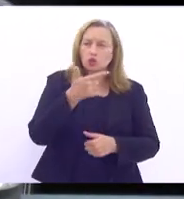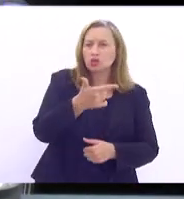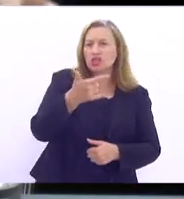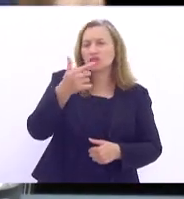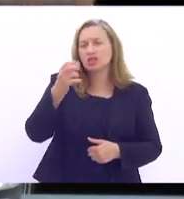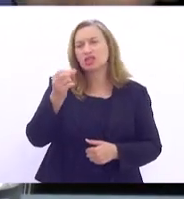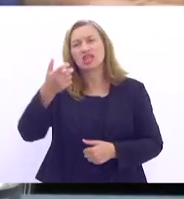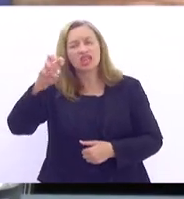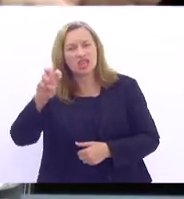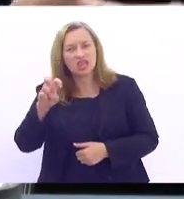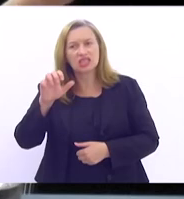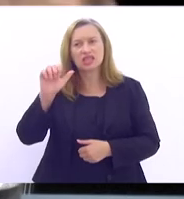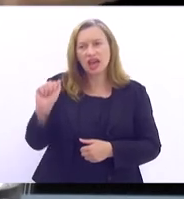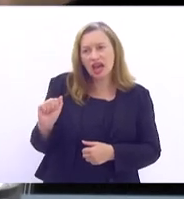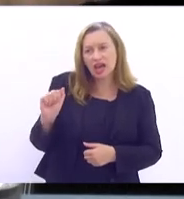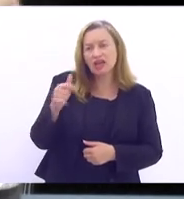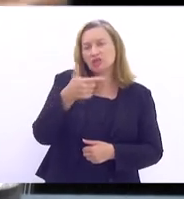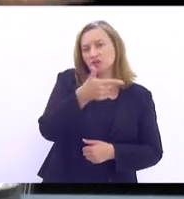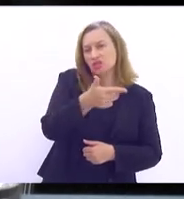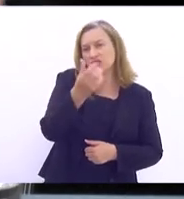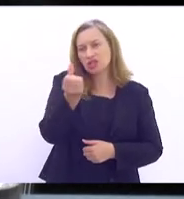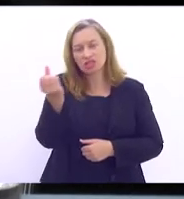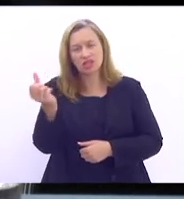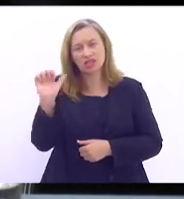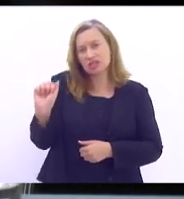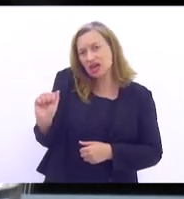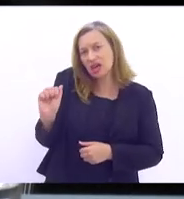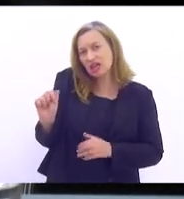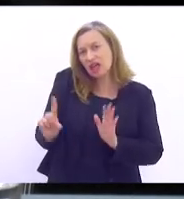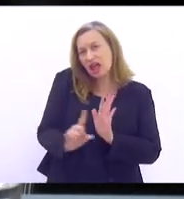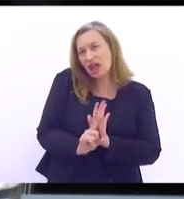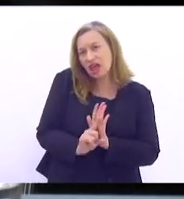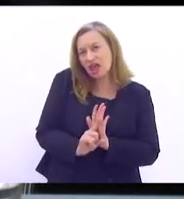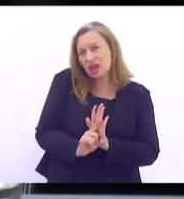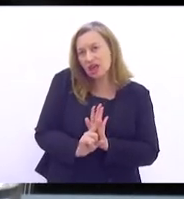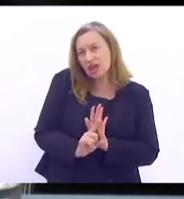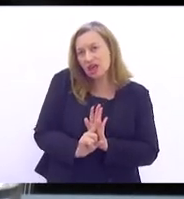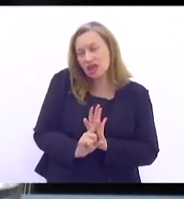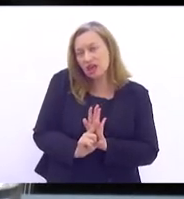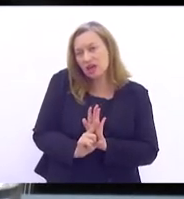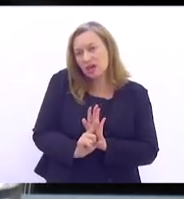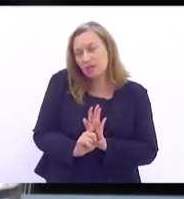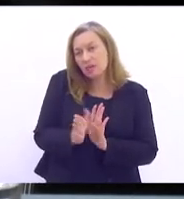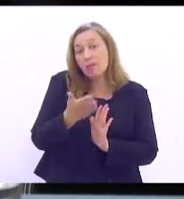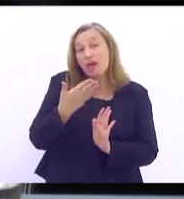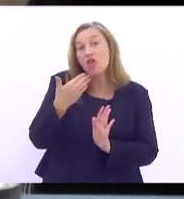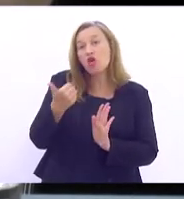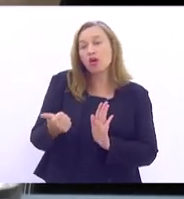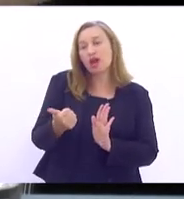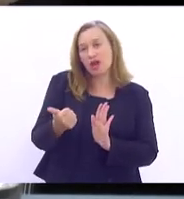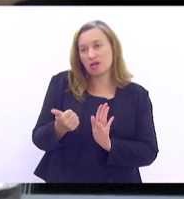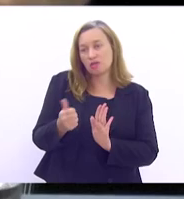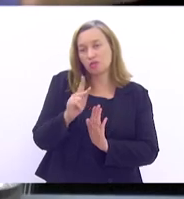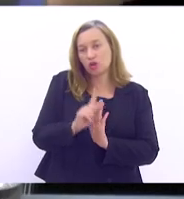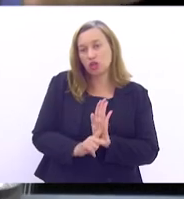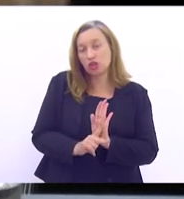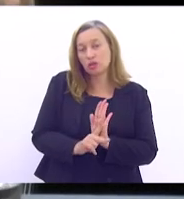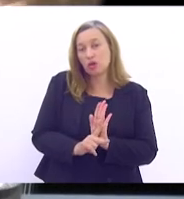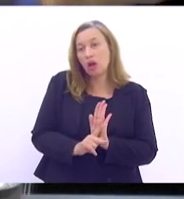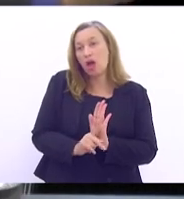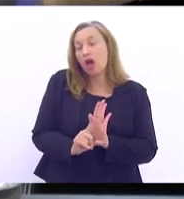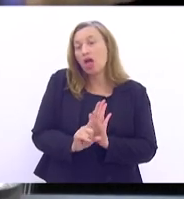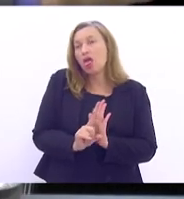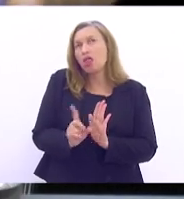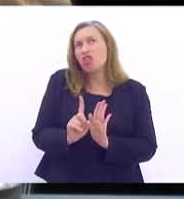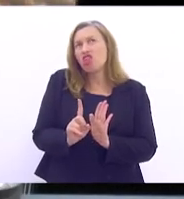215-A ou 216-A lá na lei, para disciplinar melhor e não criar